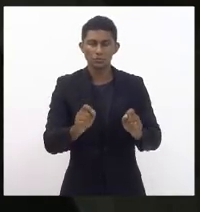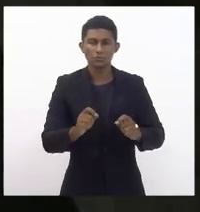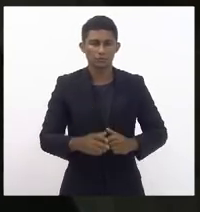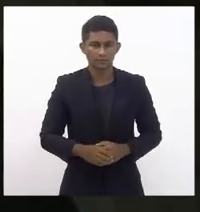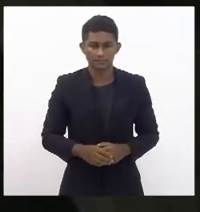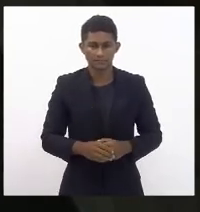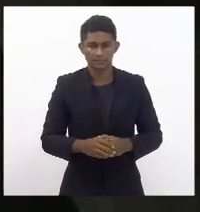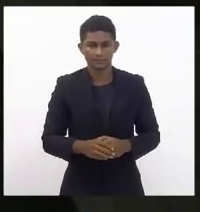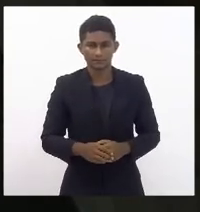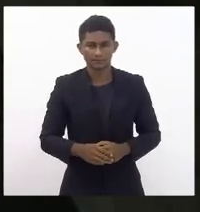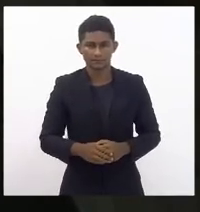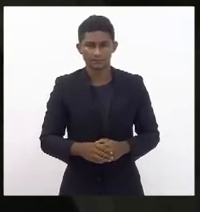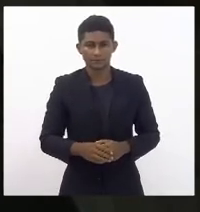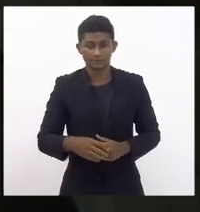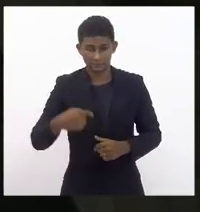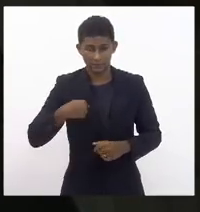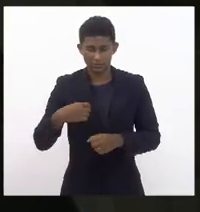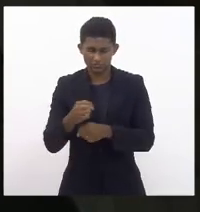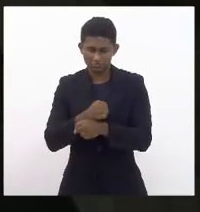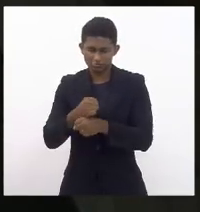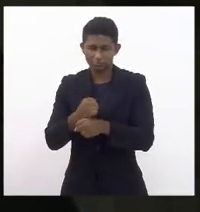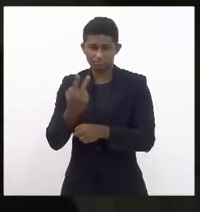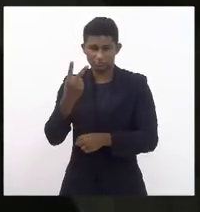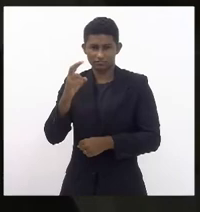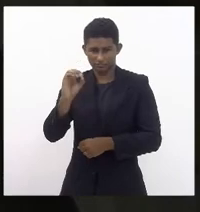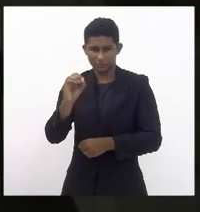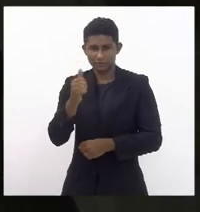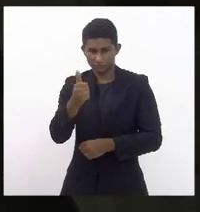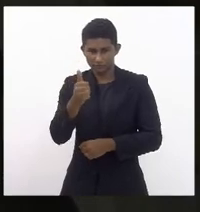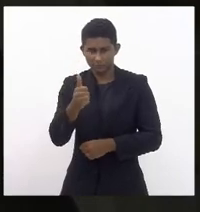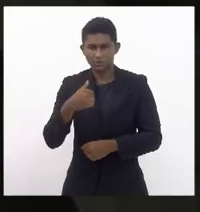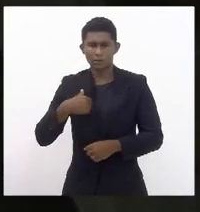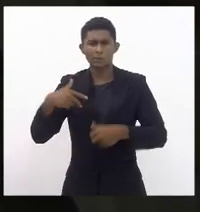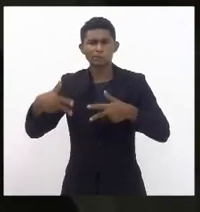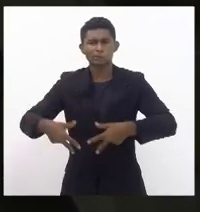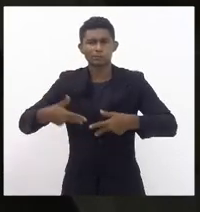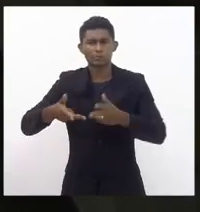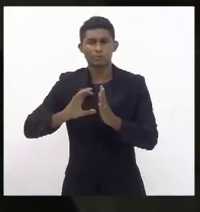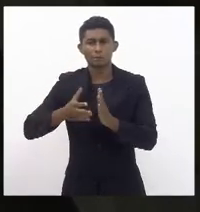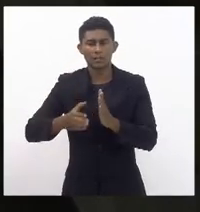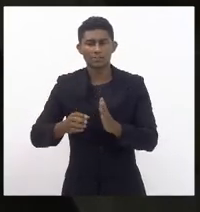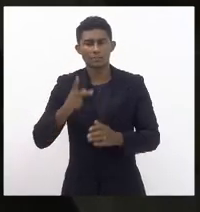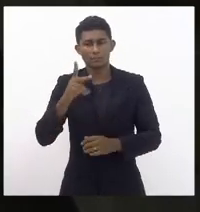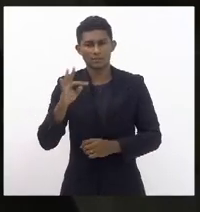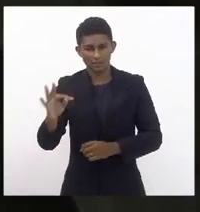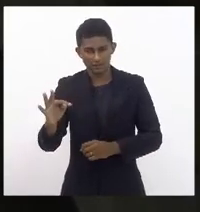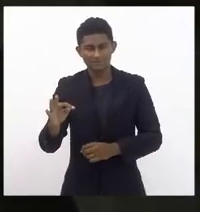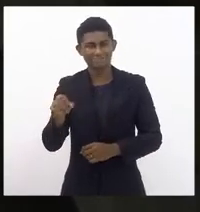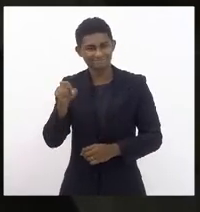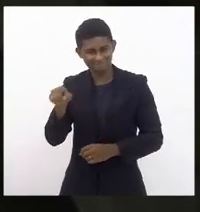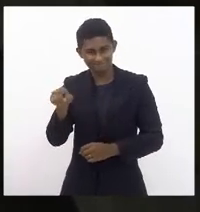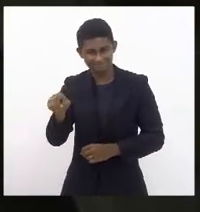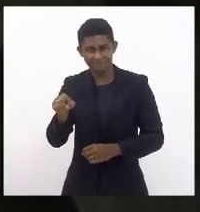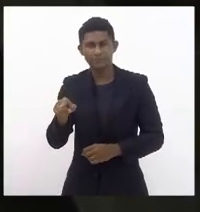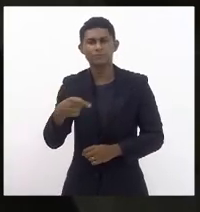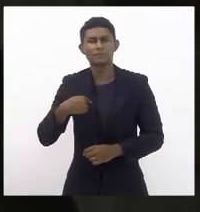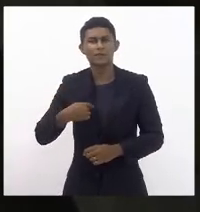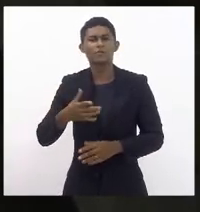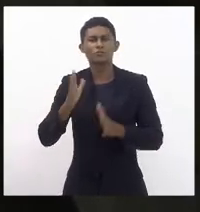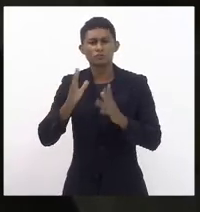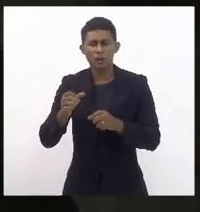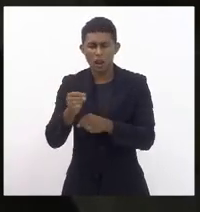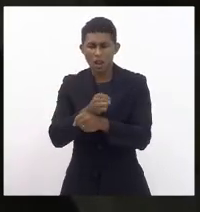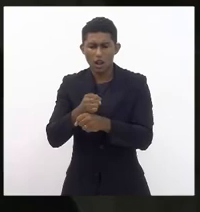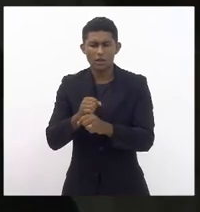partidária eu depois de quase 20 anos de militância no partido dos trabalhadores pelo qual disputei